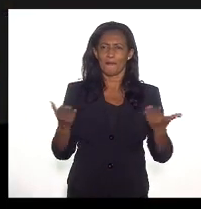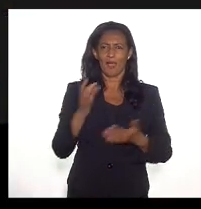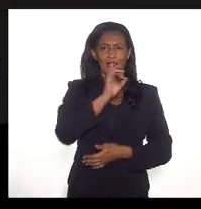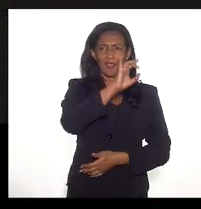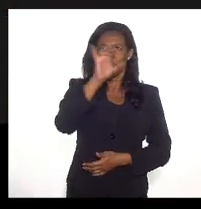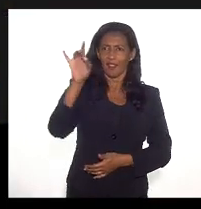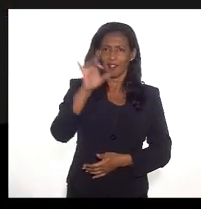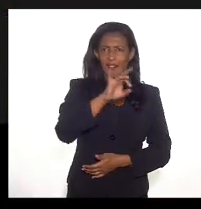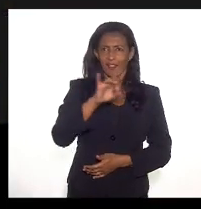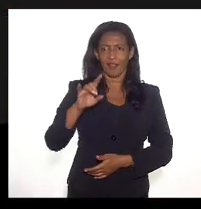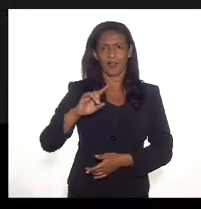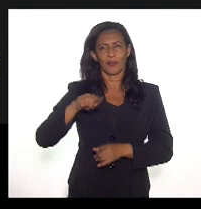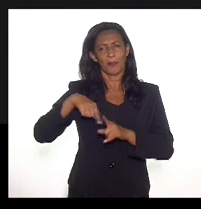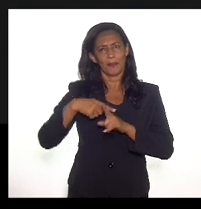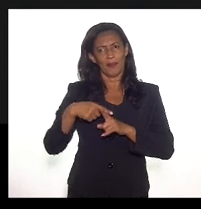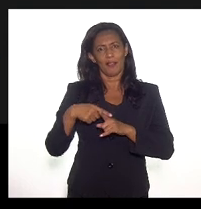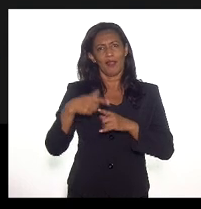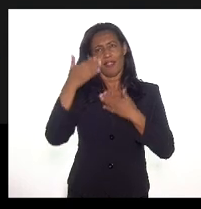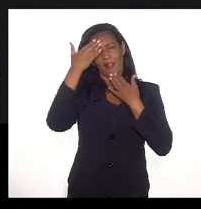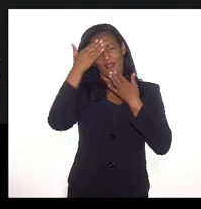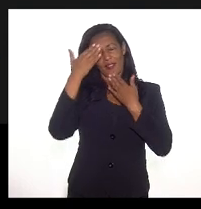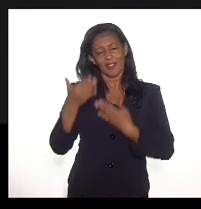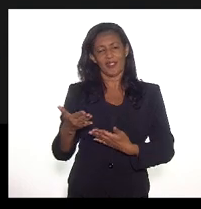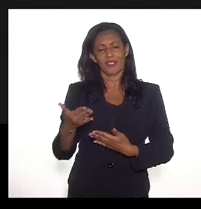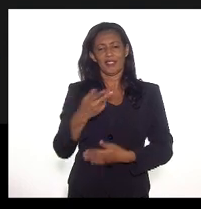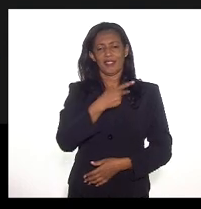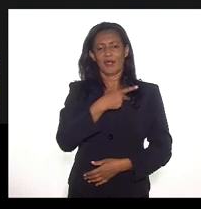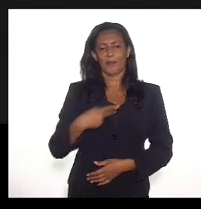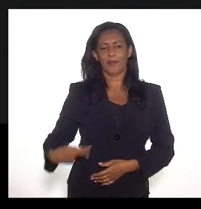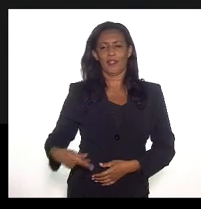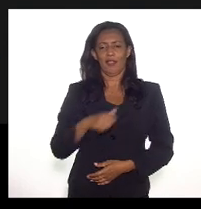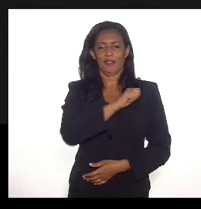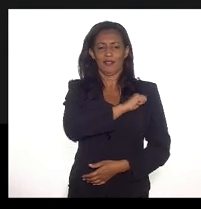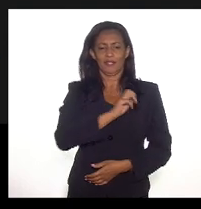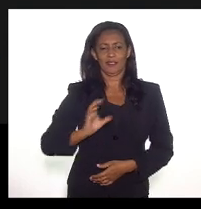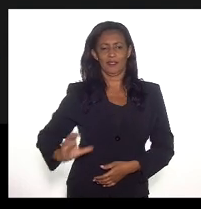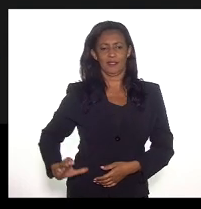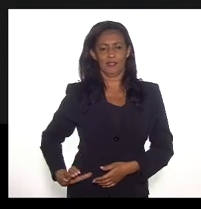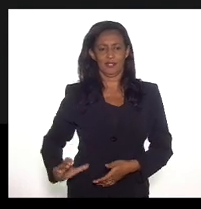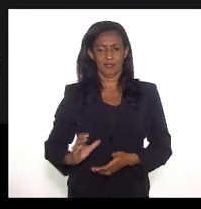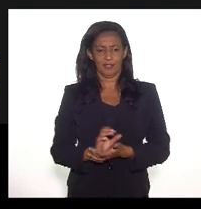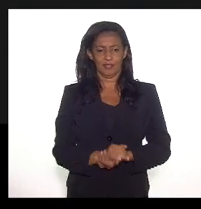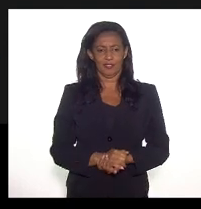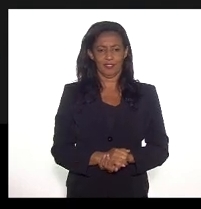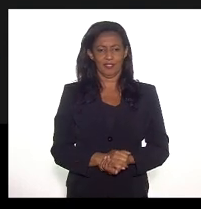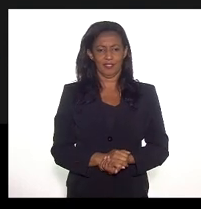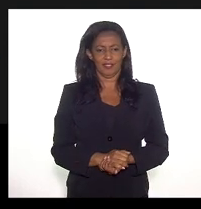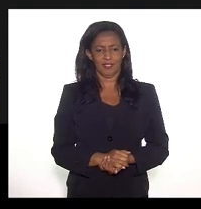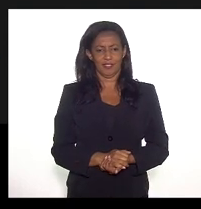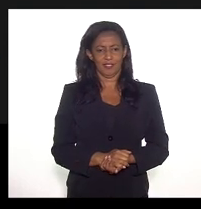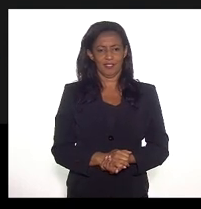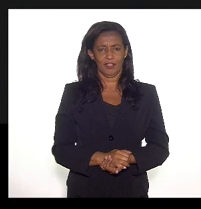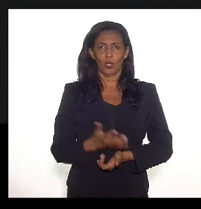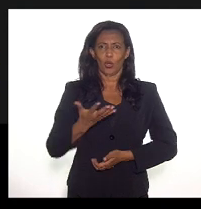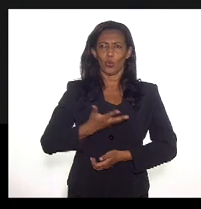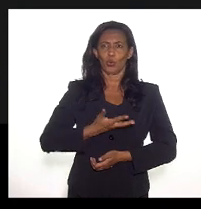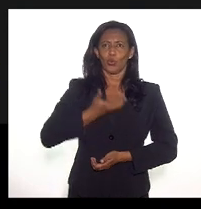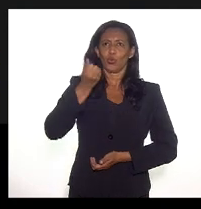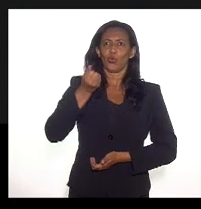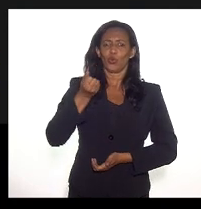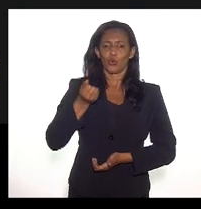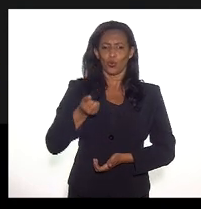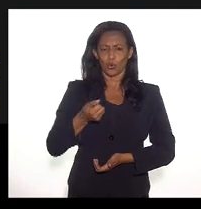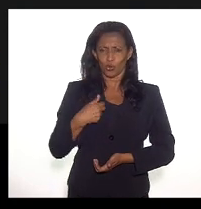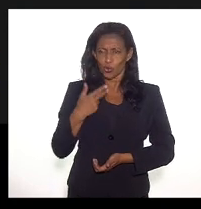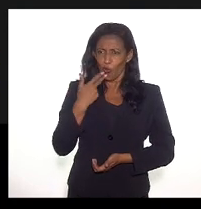Mônica. E mais uma vez agradecendo a presença, deputado, presidente da Assembleia. Márcio, não me deixa saudade. Que susto, Rosenberg. Ué, mas eu falei de